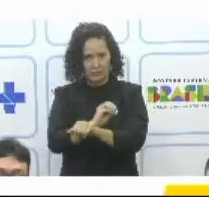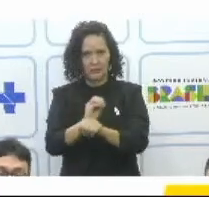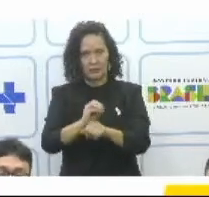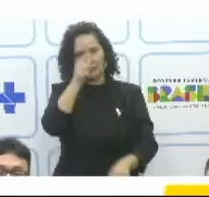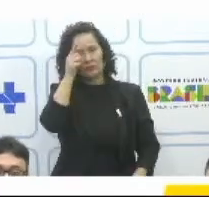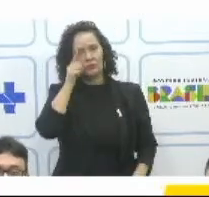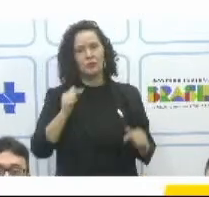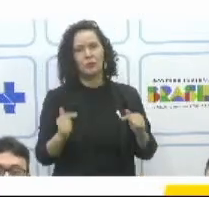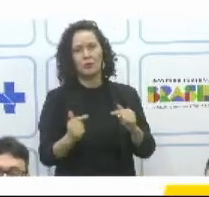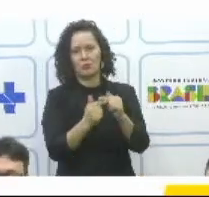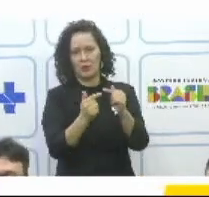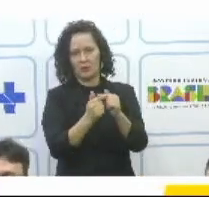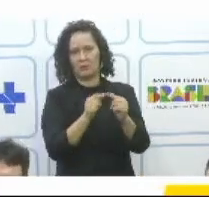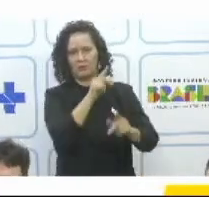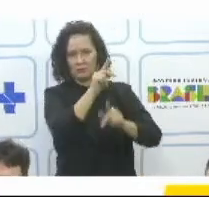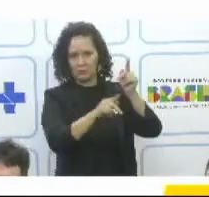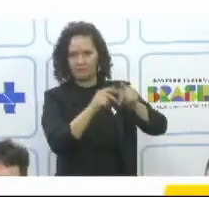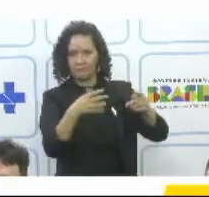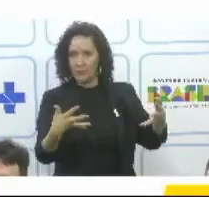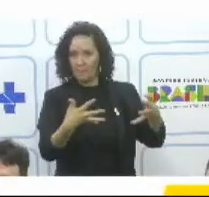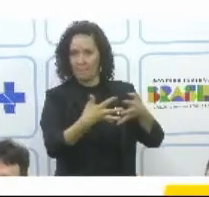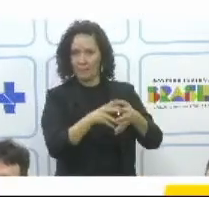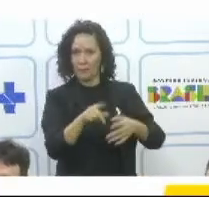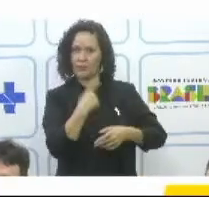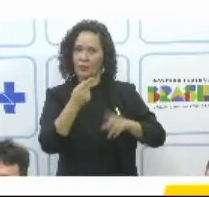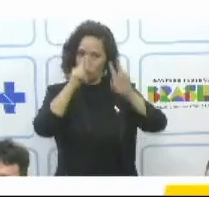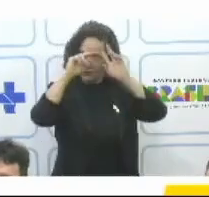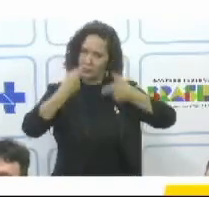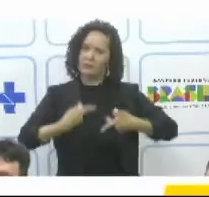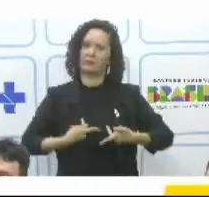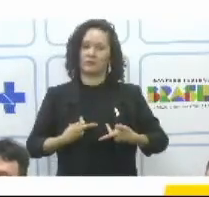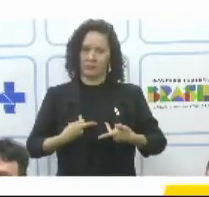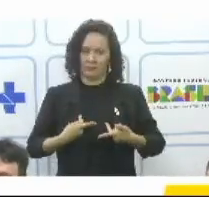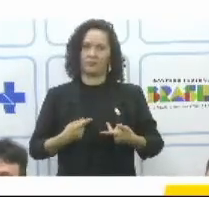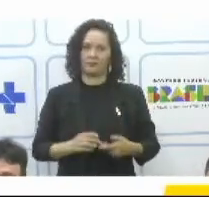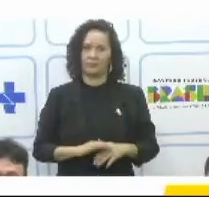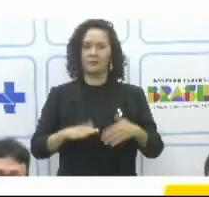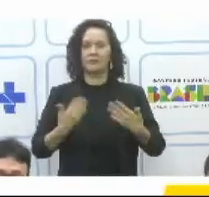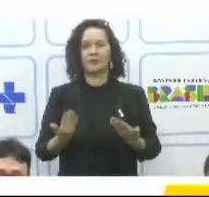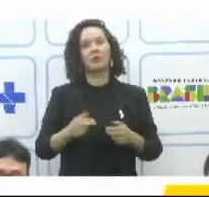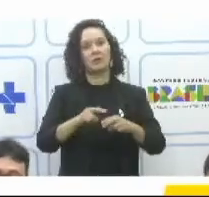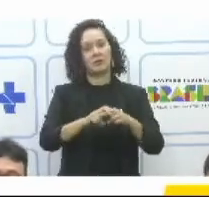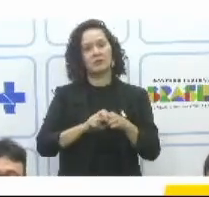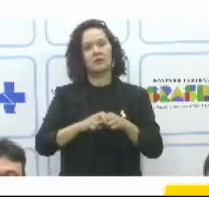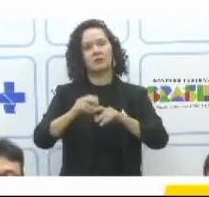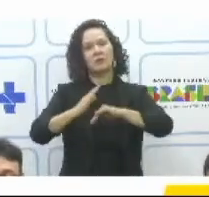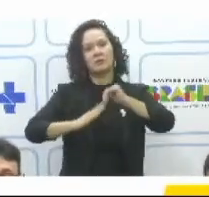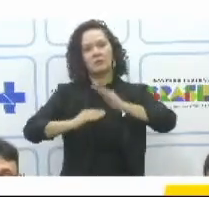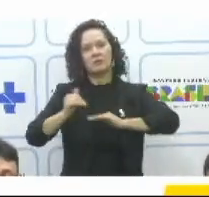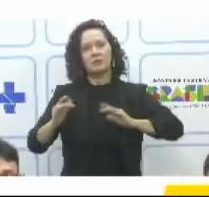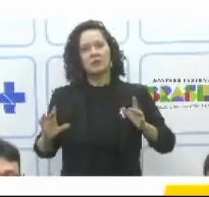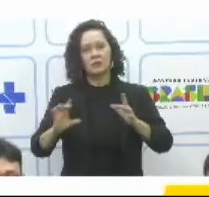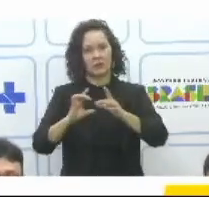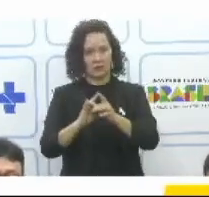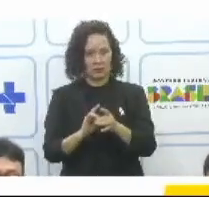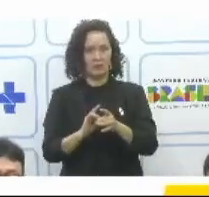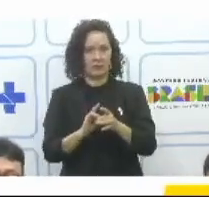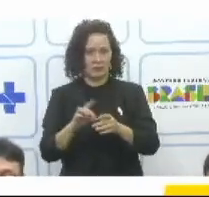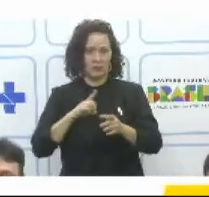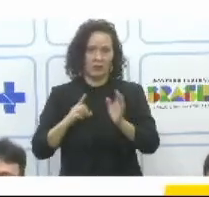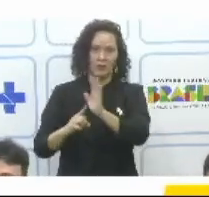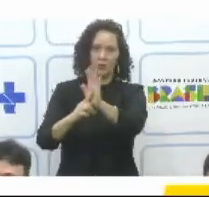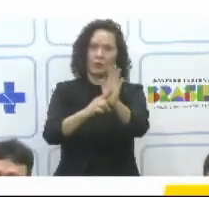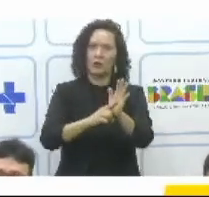que dialoguem com essa complexidade do ser humano, né? Então, nesse sentido, as práticas integrativas